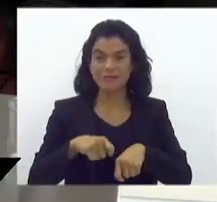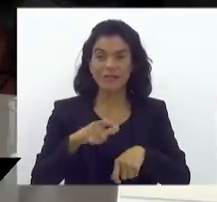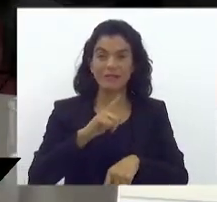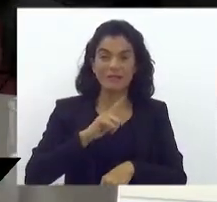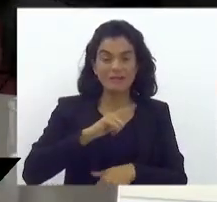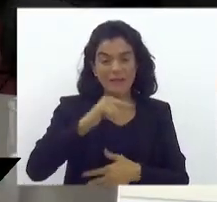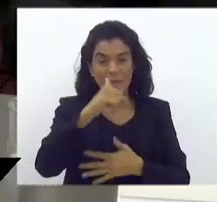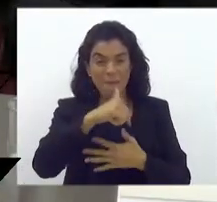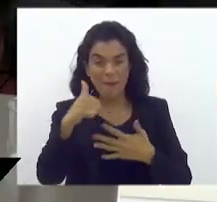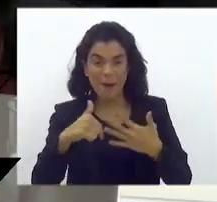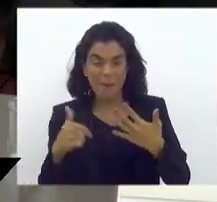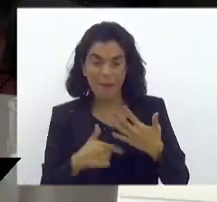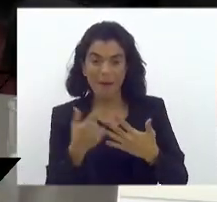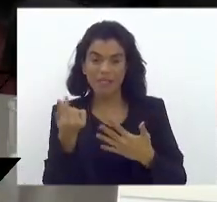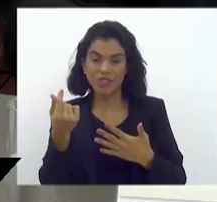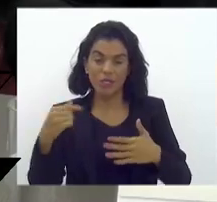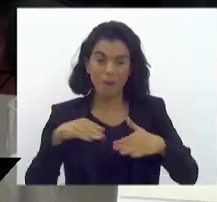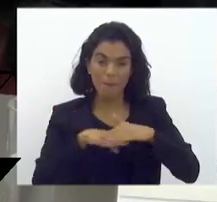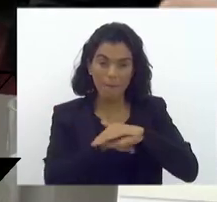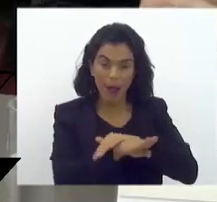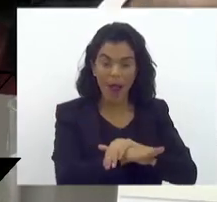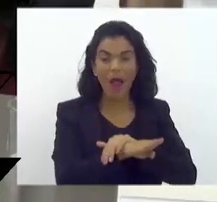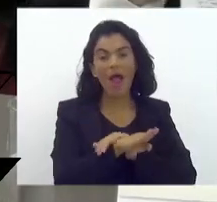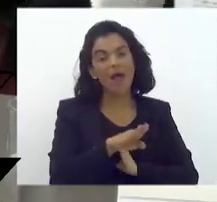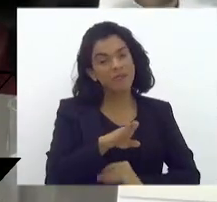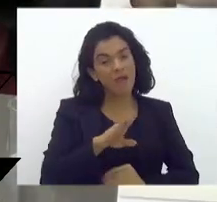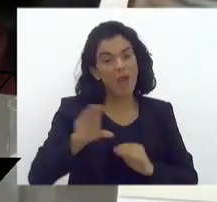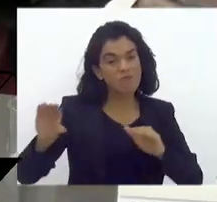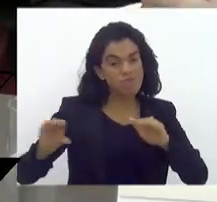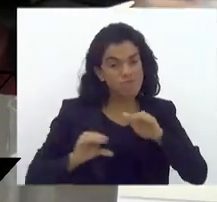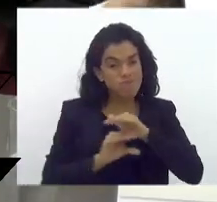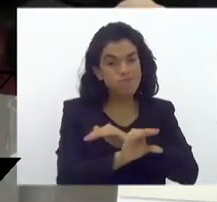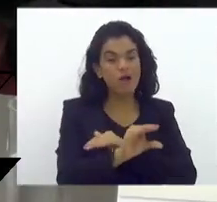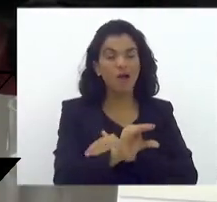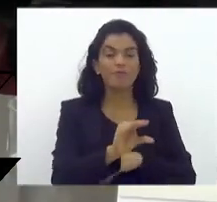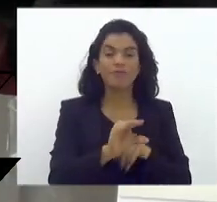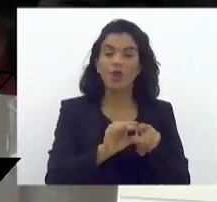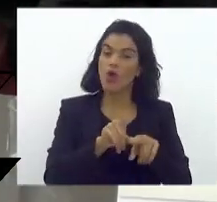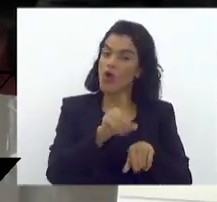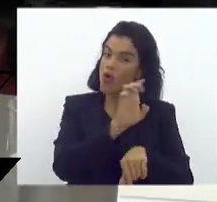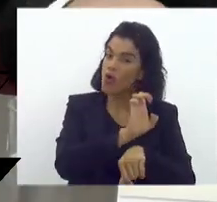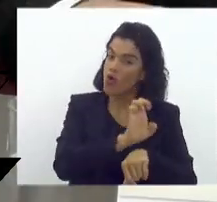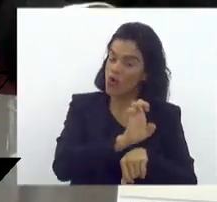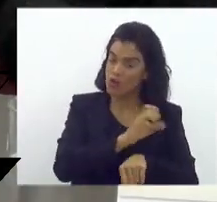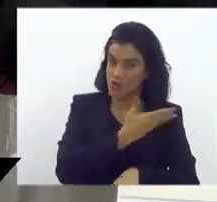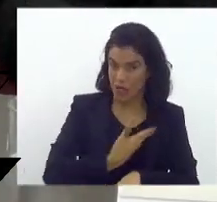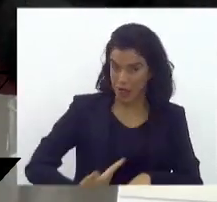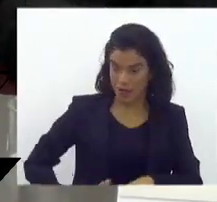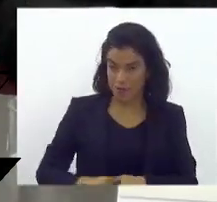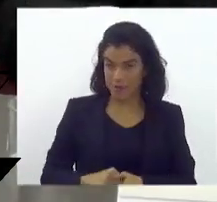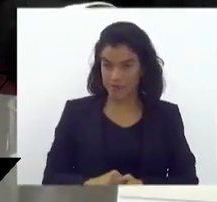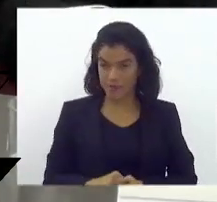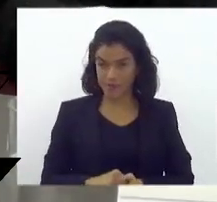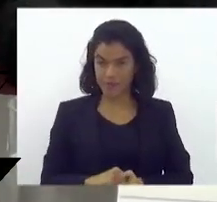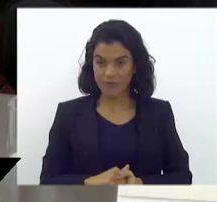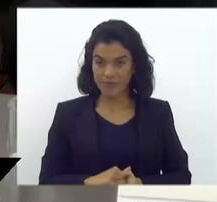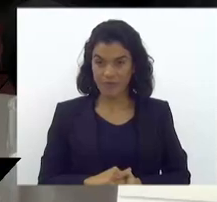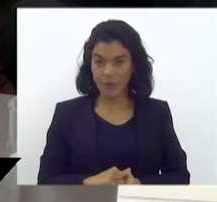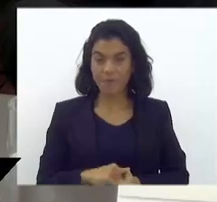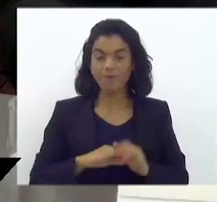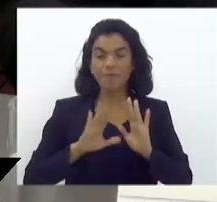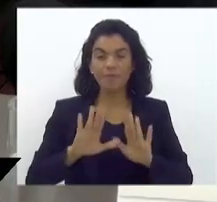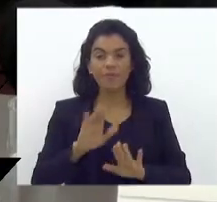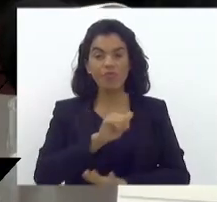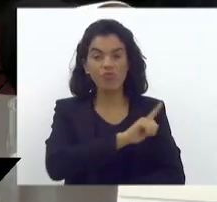muitas fontes, mas, evidentemente, recursos que passam pelo governo do Estado. Agora, se o